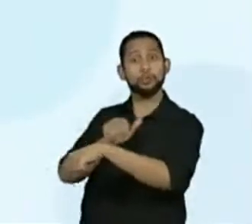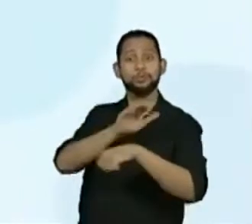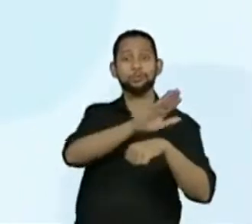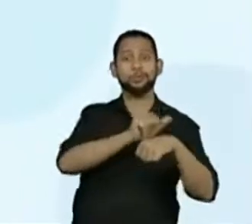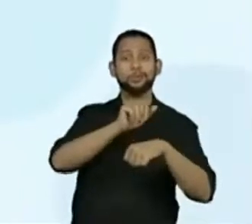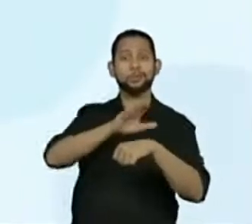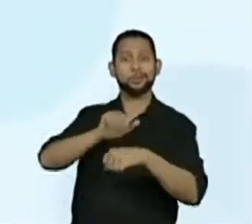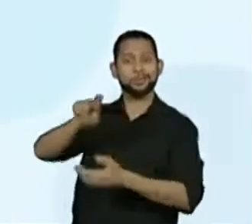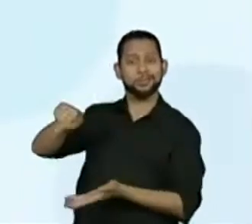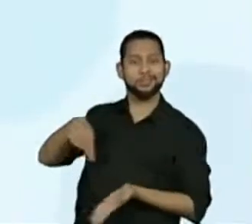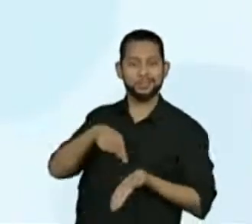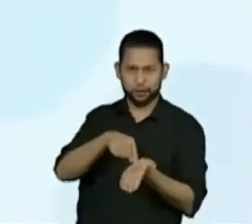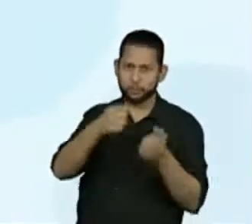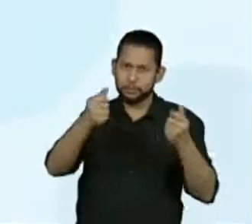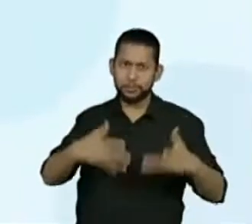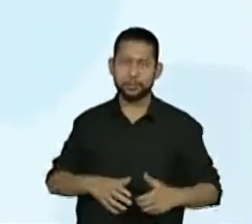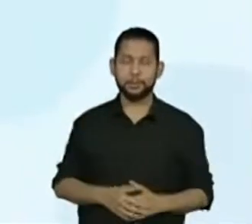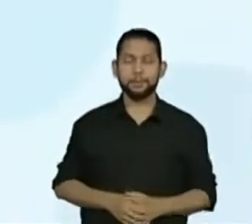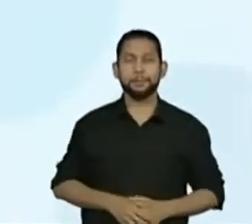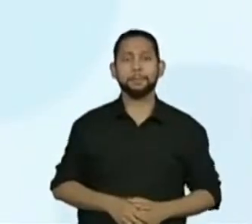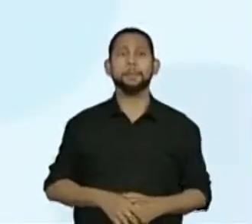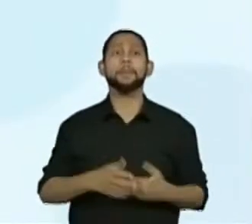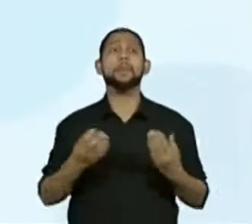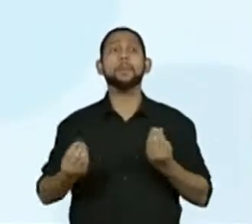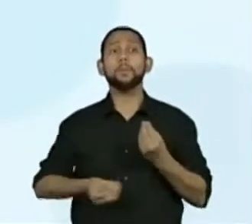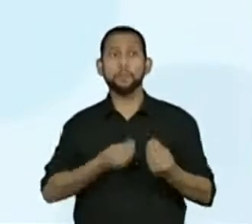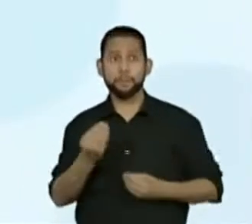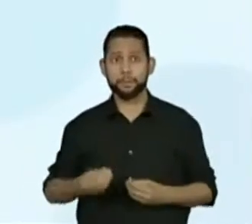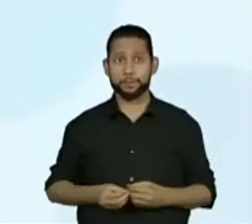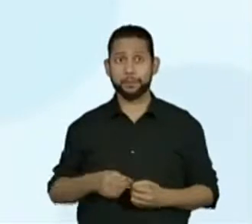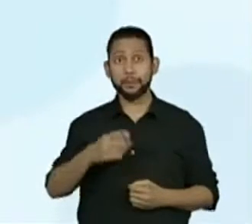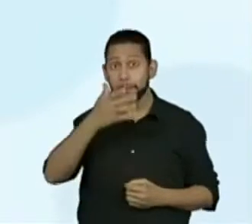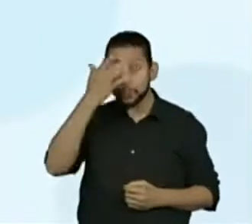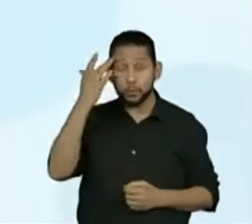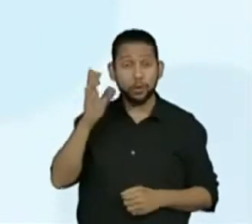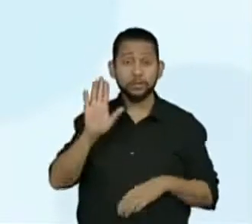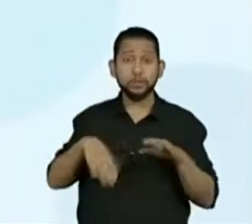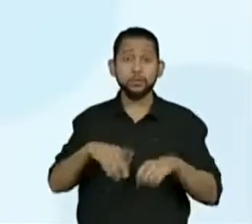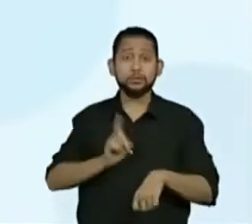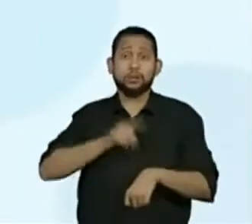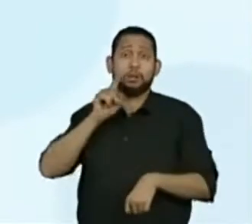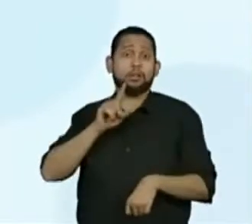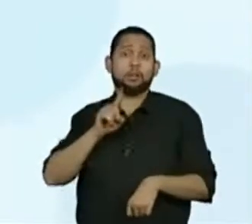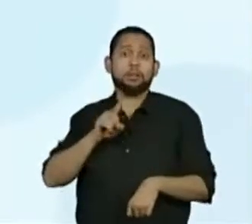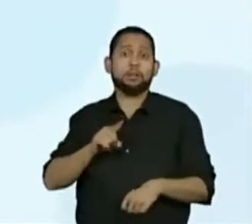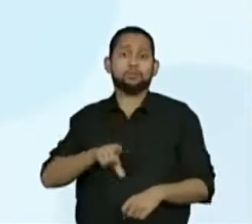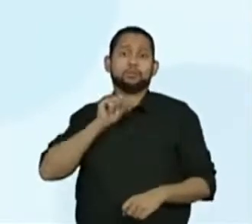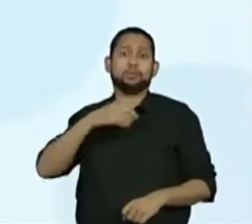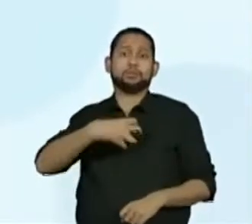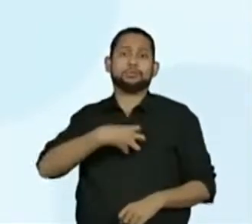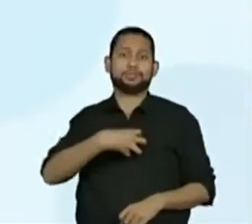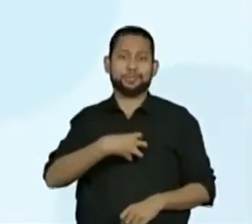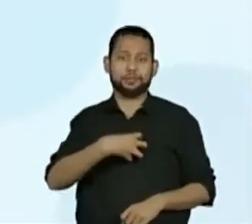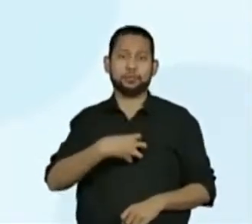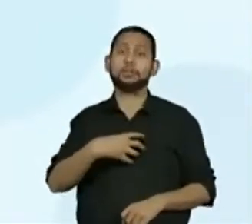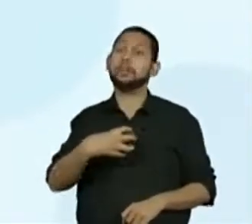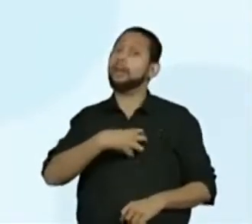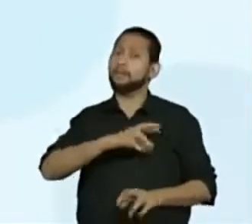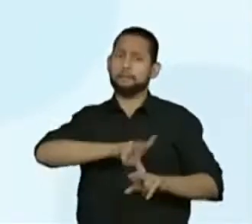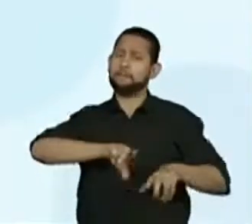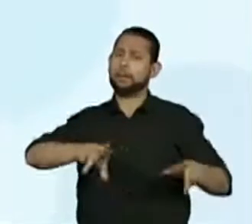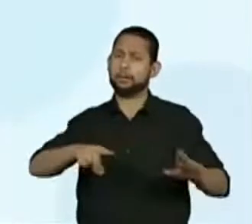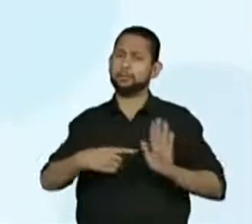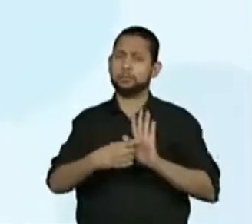apresentações dos poemas pessoas que escolhem o formato do apresentação no dia do Sarau nós vamos comentar sobre os